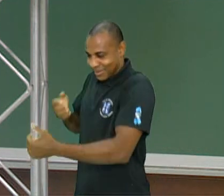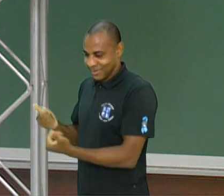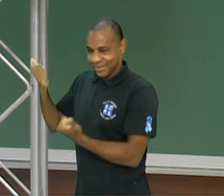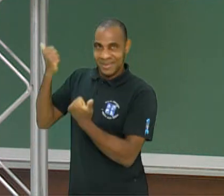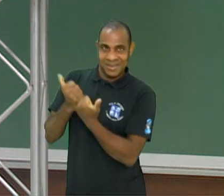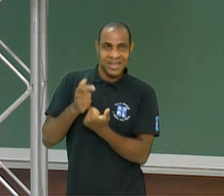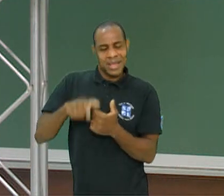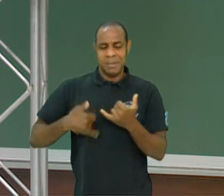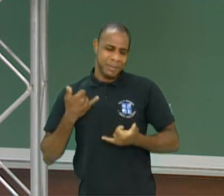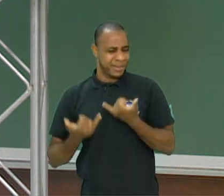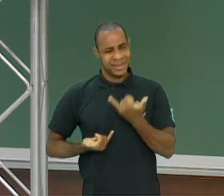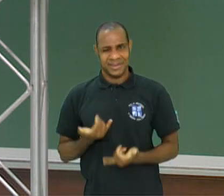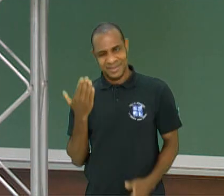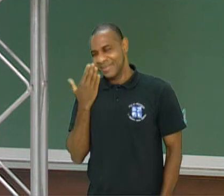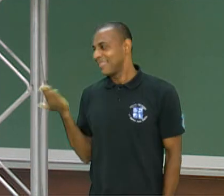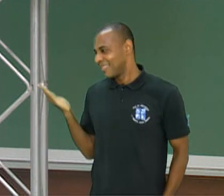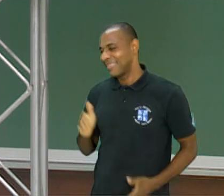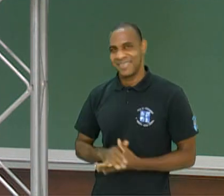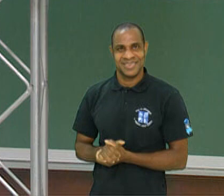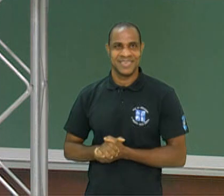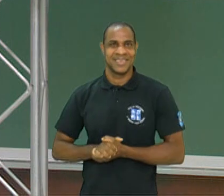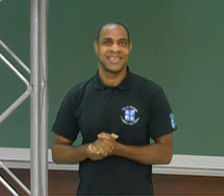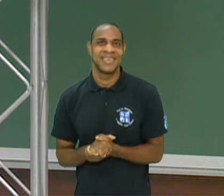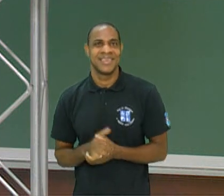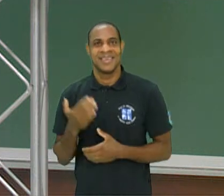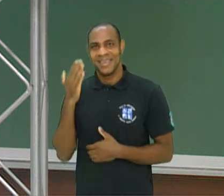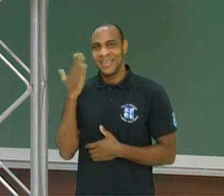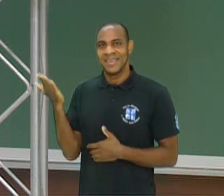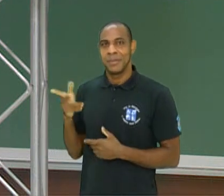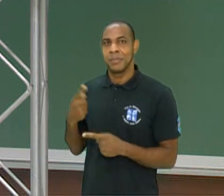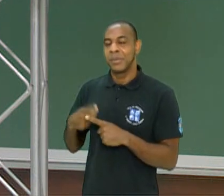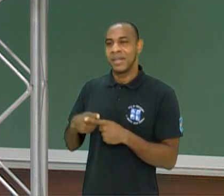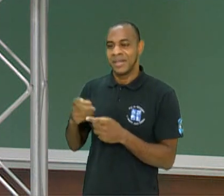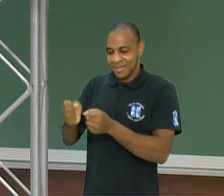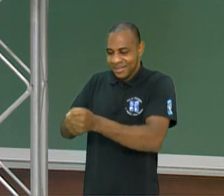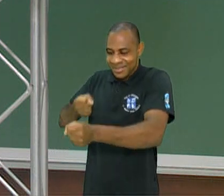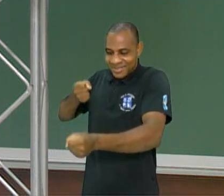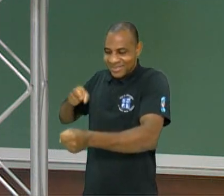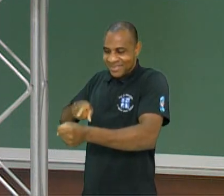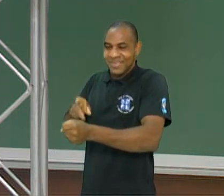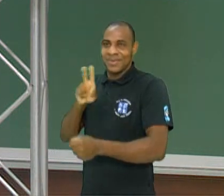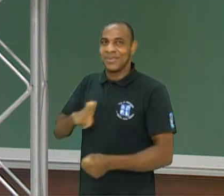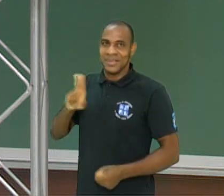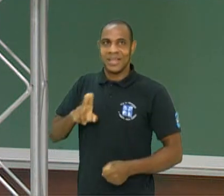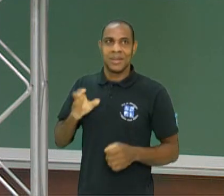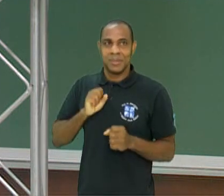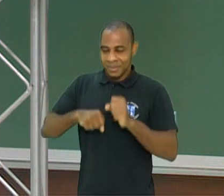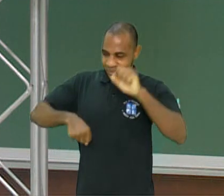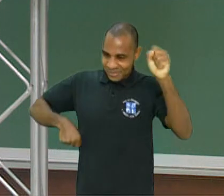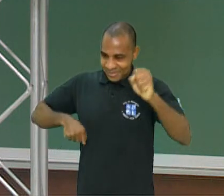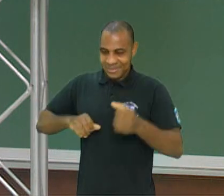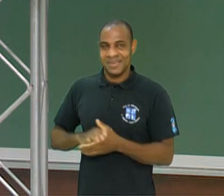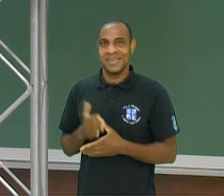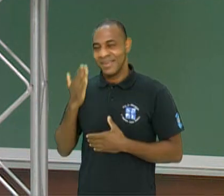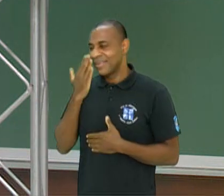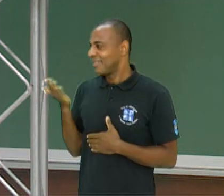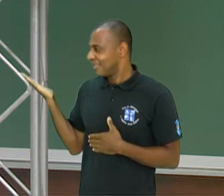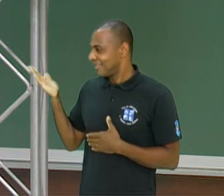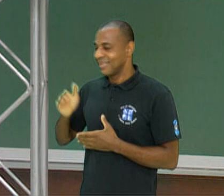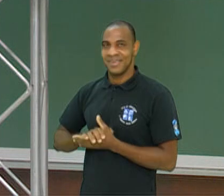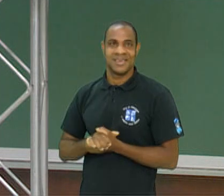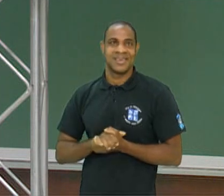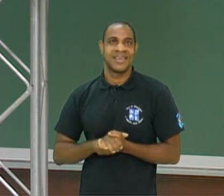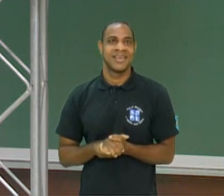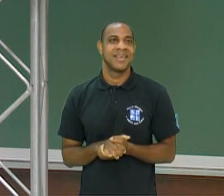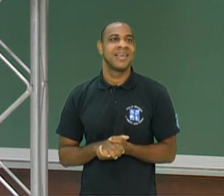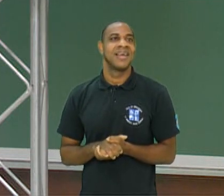É uma brincadeira até, justamente pelo instrumento que é utilizado por ambos os super-heróis. Perdão, pelo super-herói e, no caso aqui, pelo